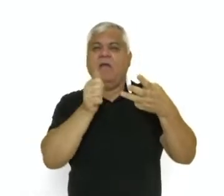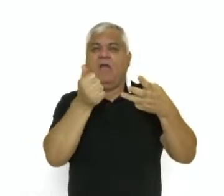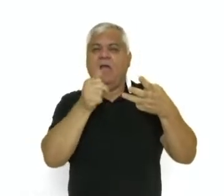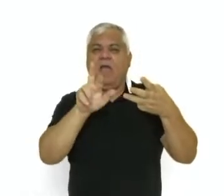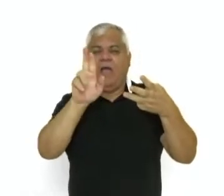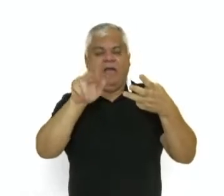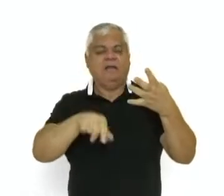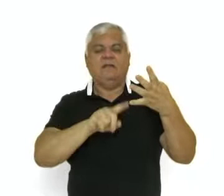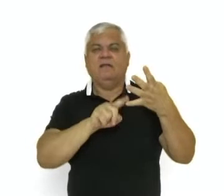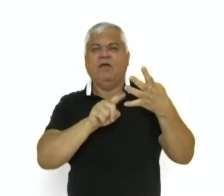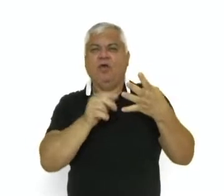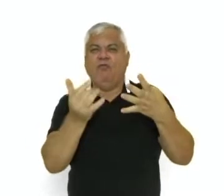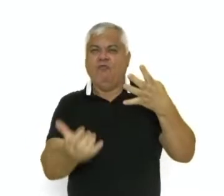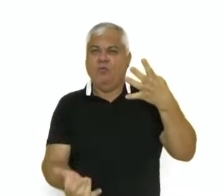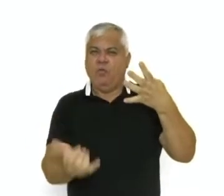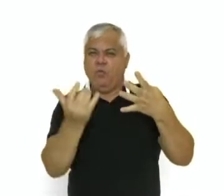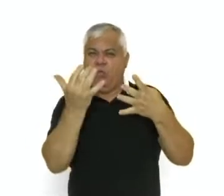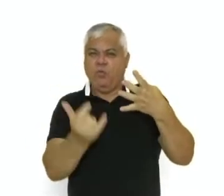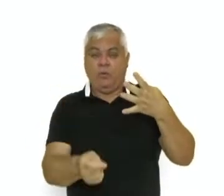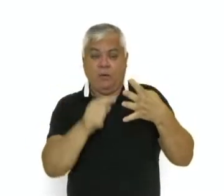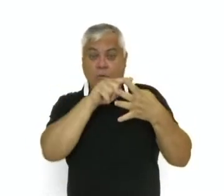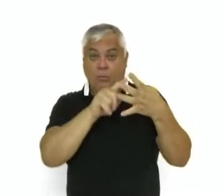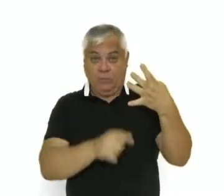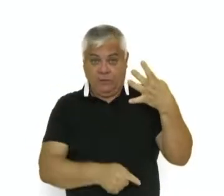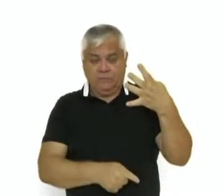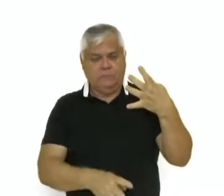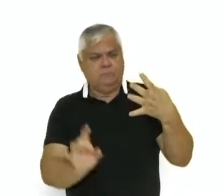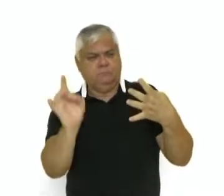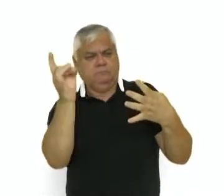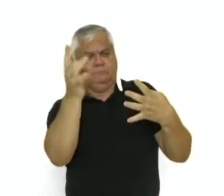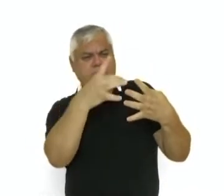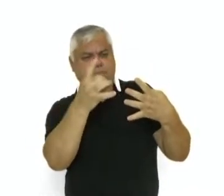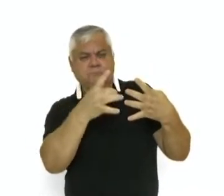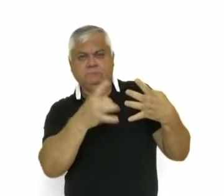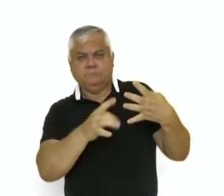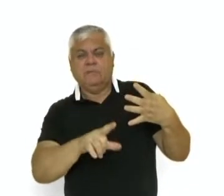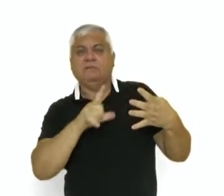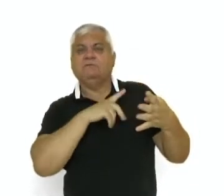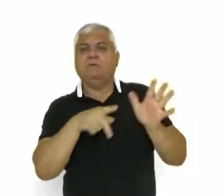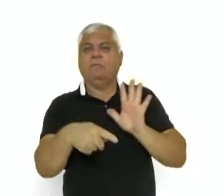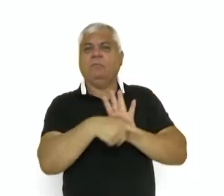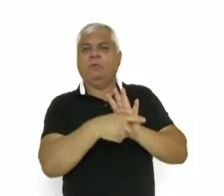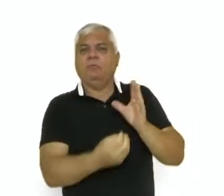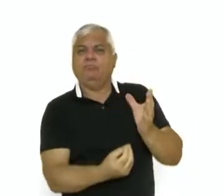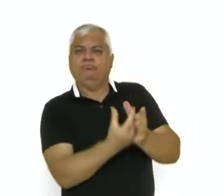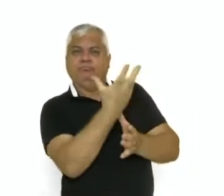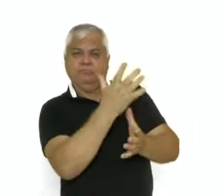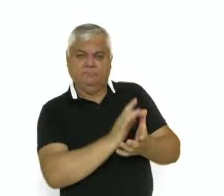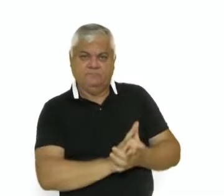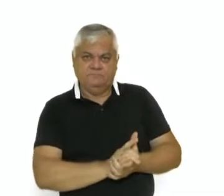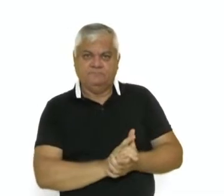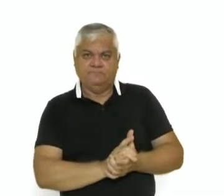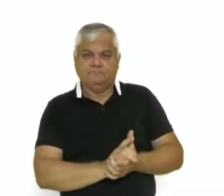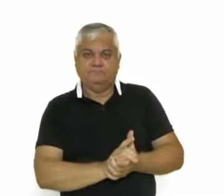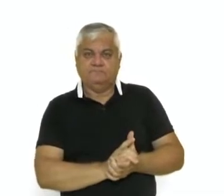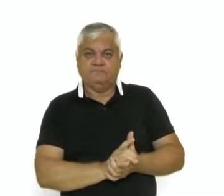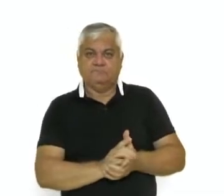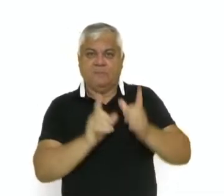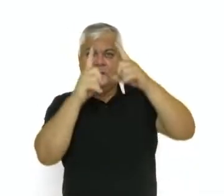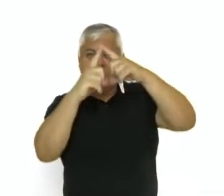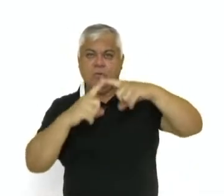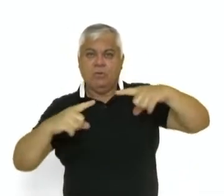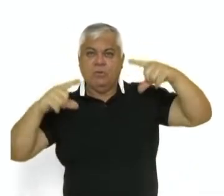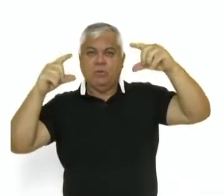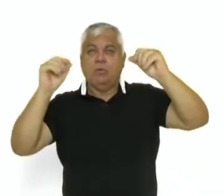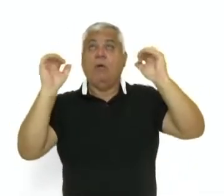cada um tendia a um lugar original. Acima da Lua, os corpos celestes